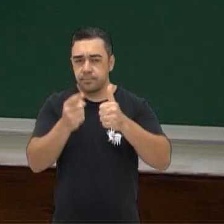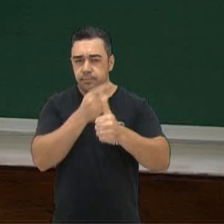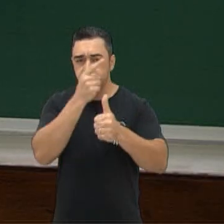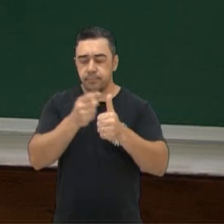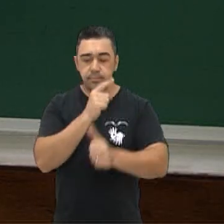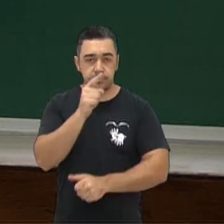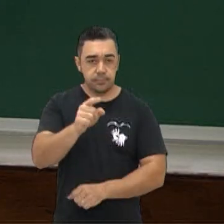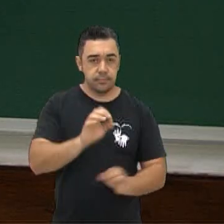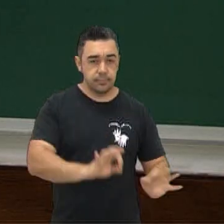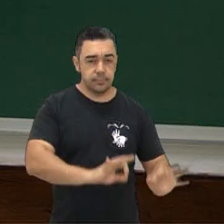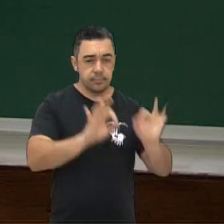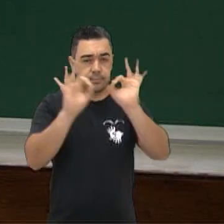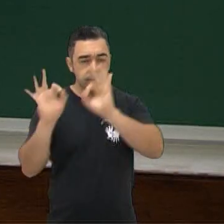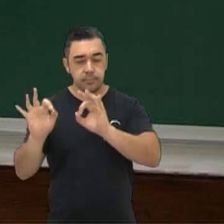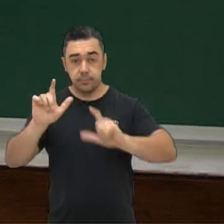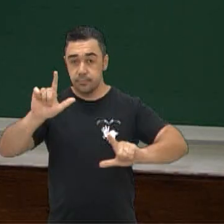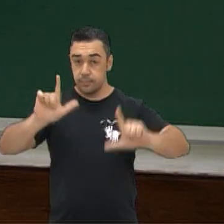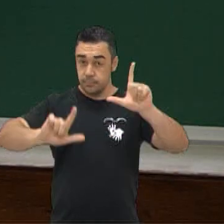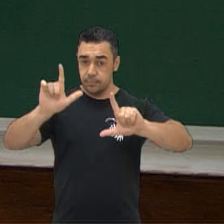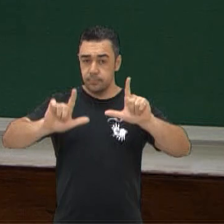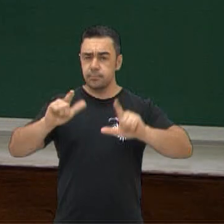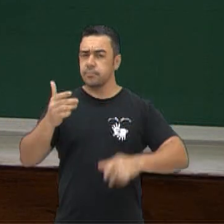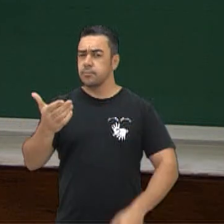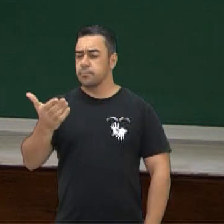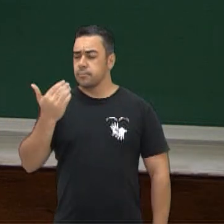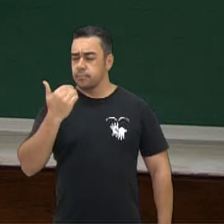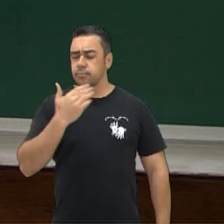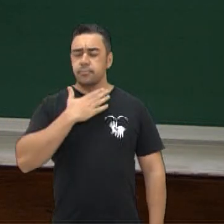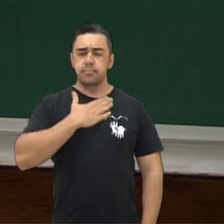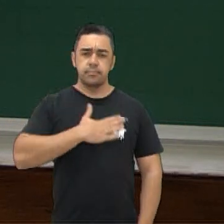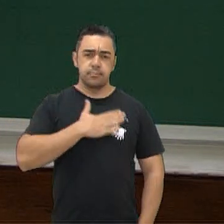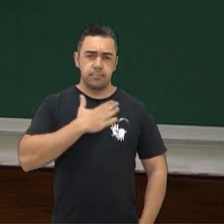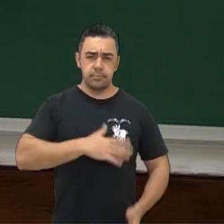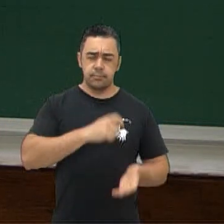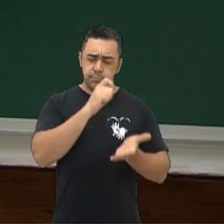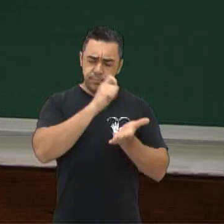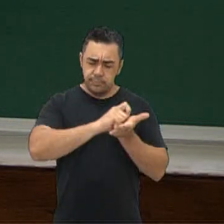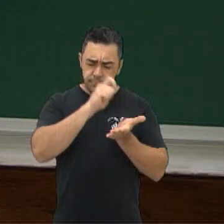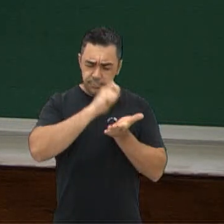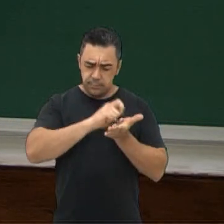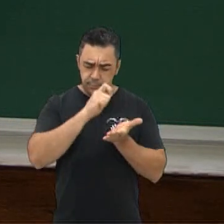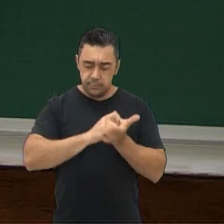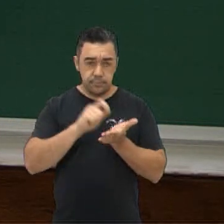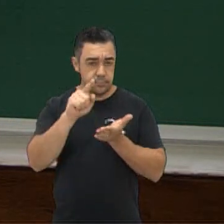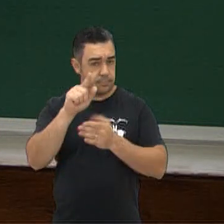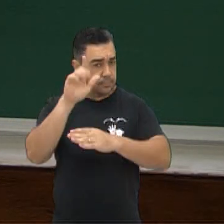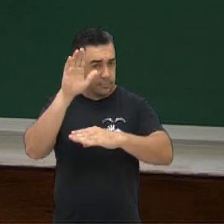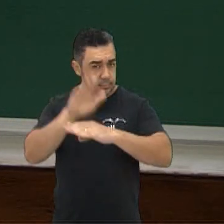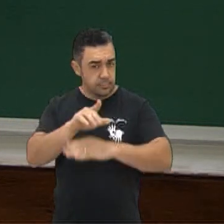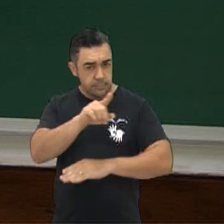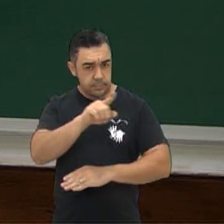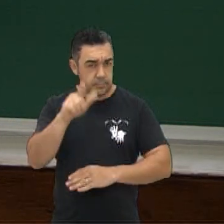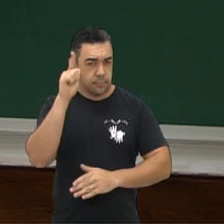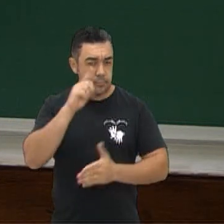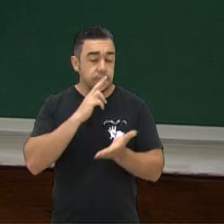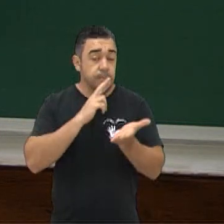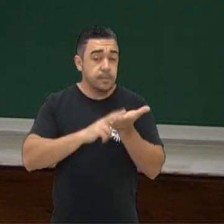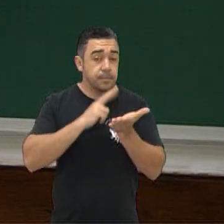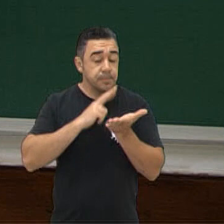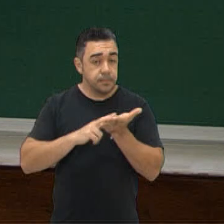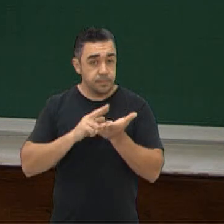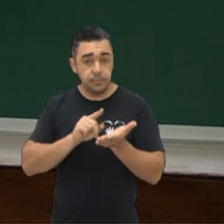você está acompanhando pela TV, vem tranquilo, tome nota, esse material vai te ajudar na resolução das atividades que você